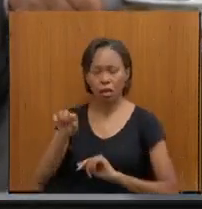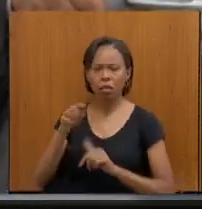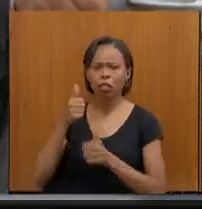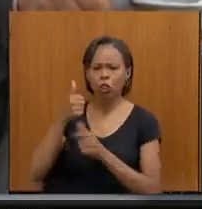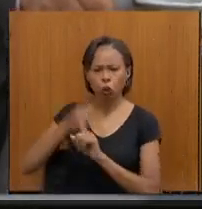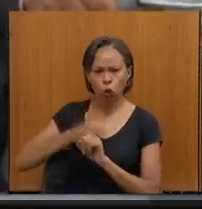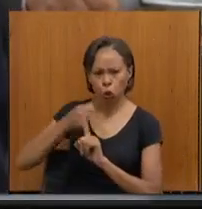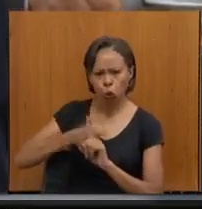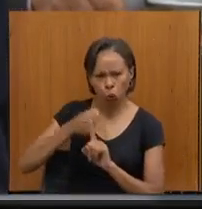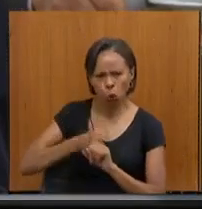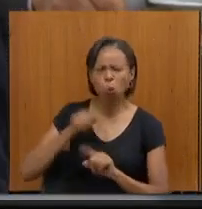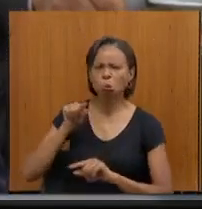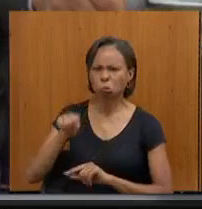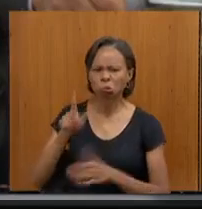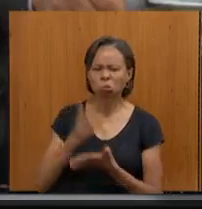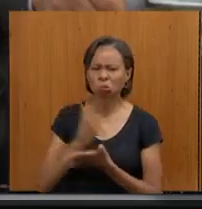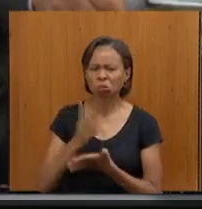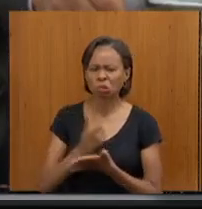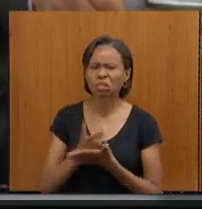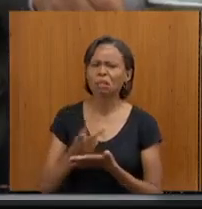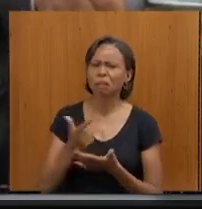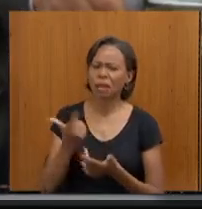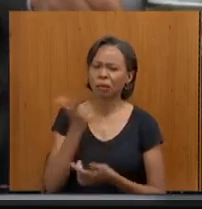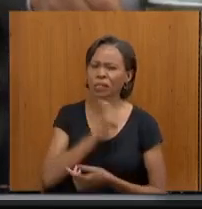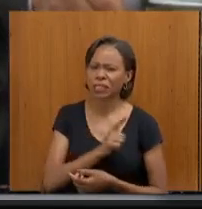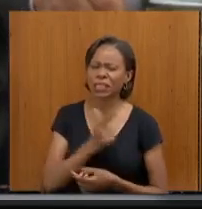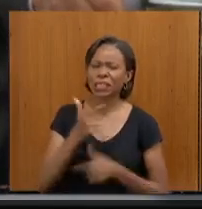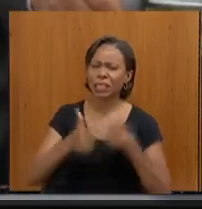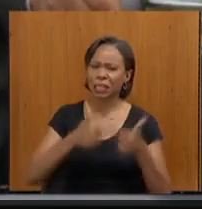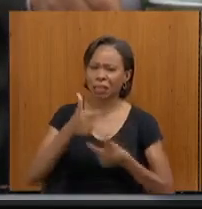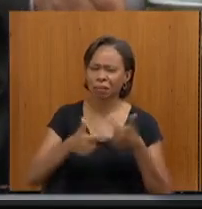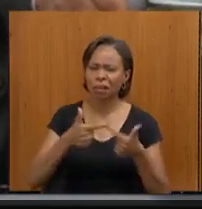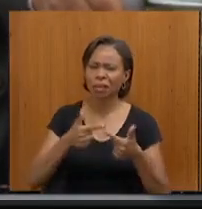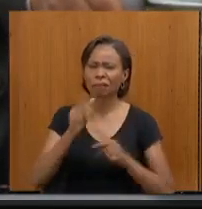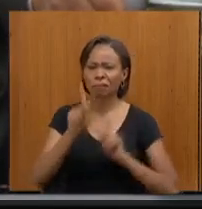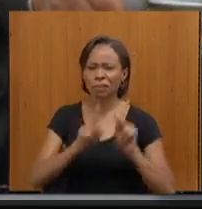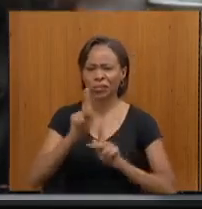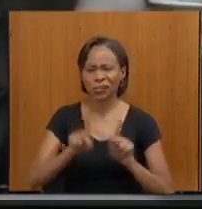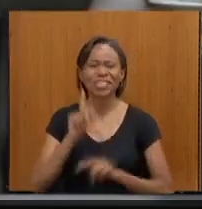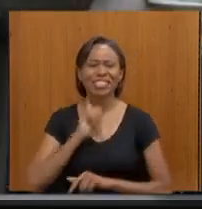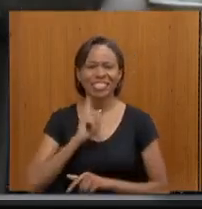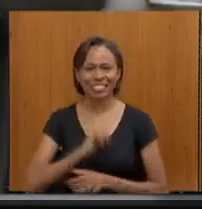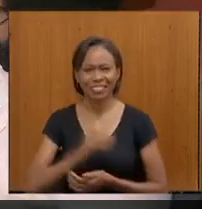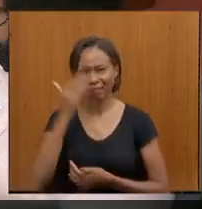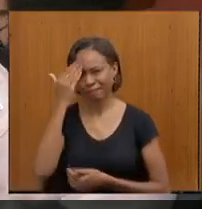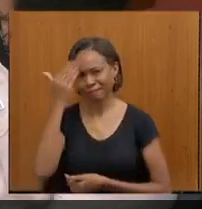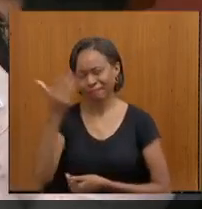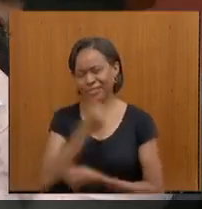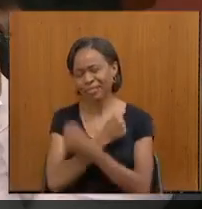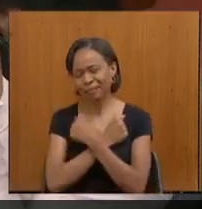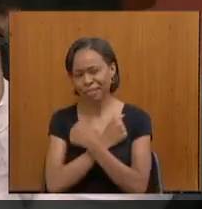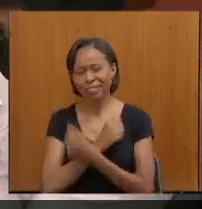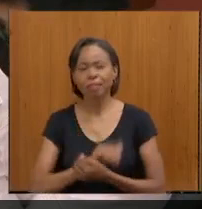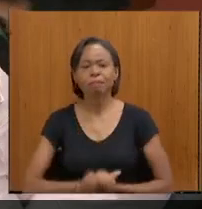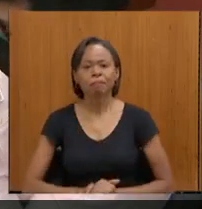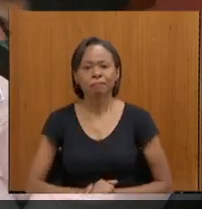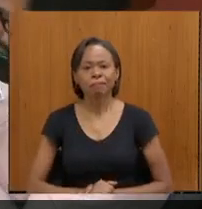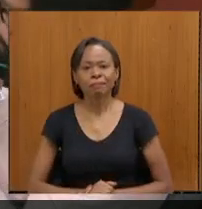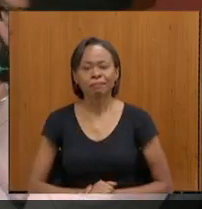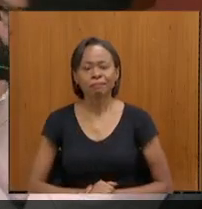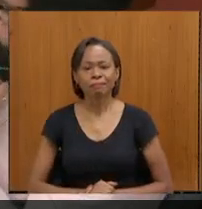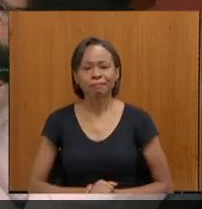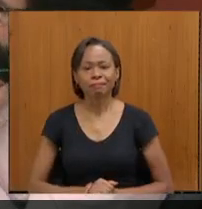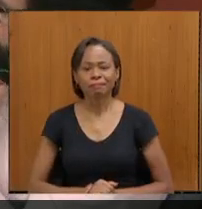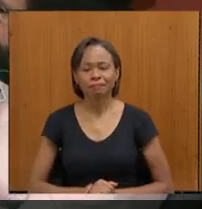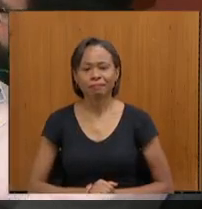mineiro vamos dar continuidade Muito obrigado pelas palavras aí amigo vamos lá você conhece então nas